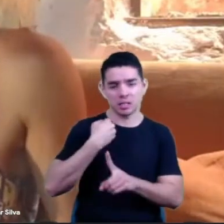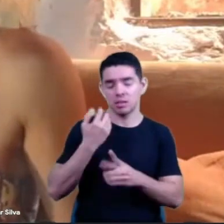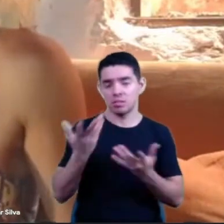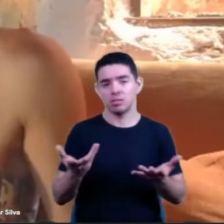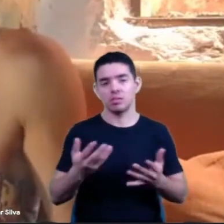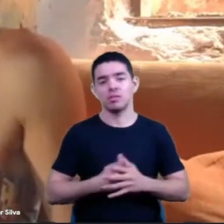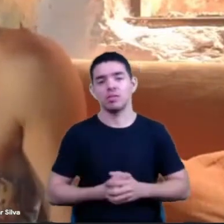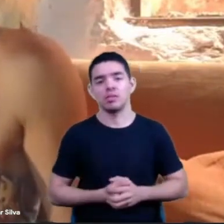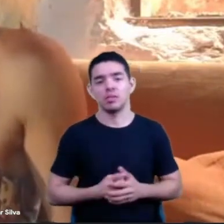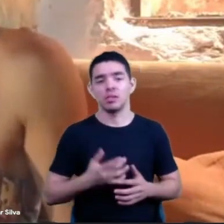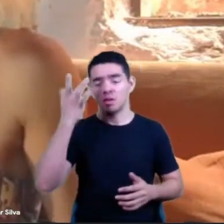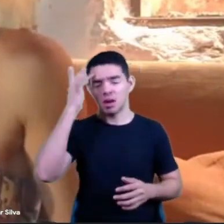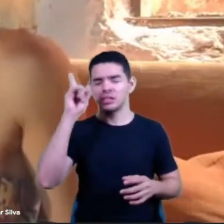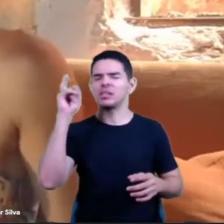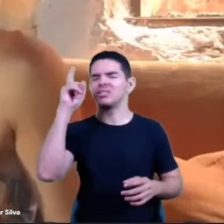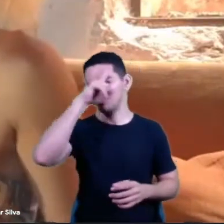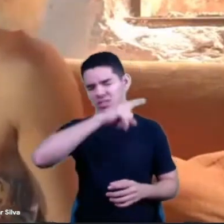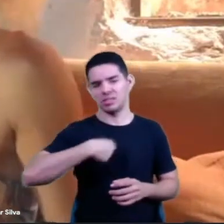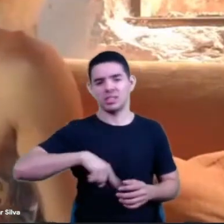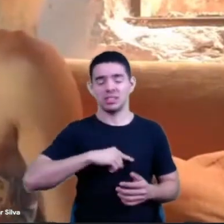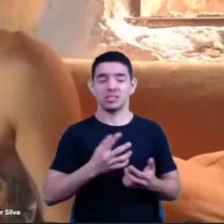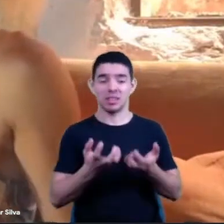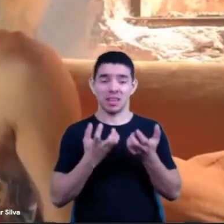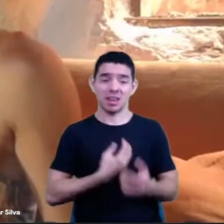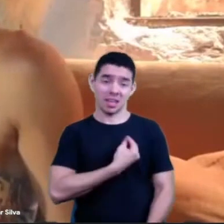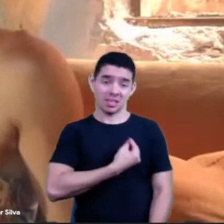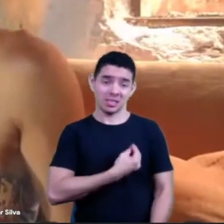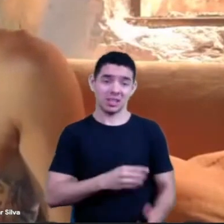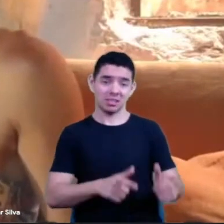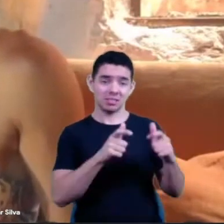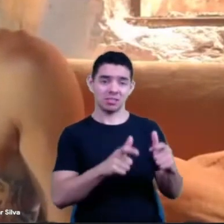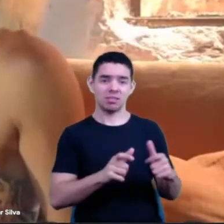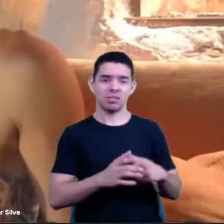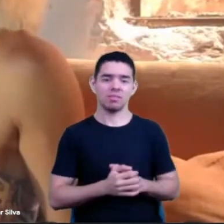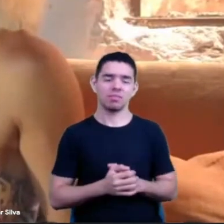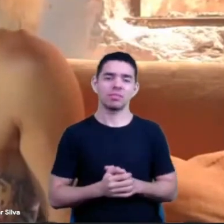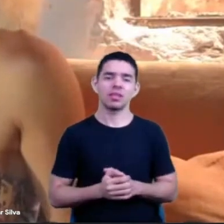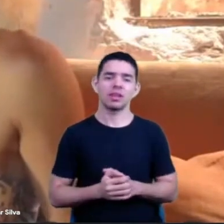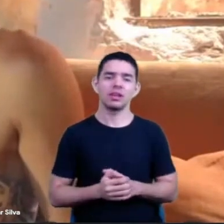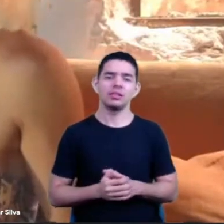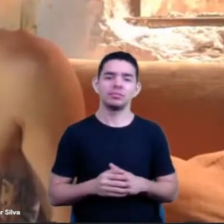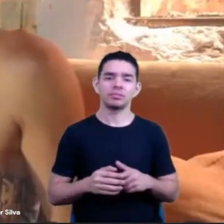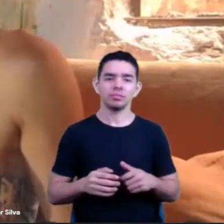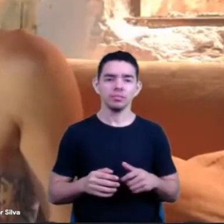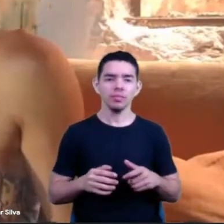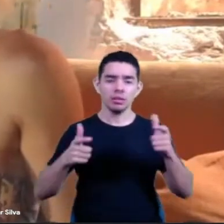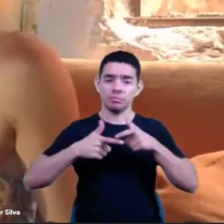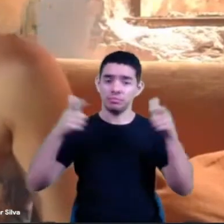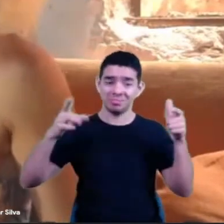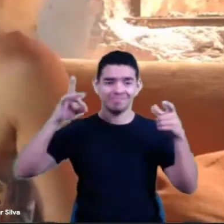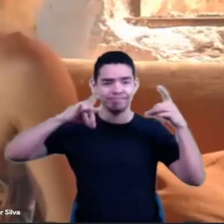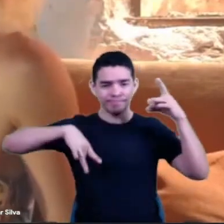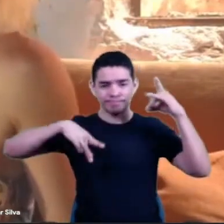então eu acho que é difícil a gente querer estar ali. Né? A maioria da evasão